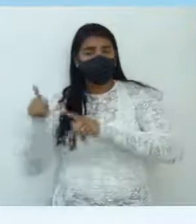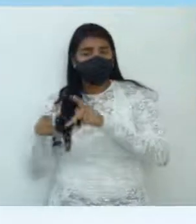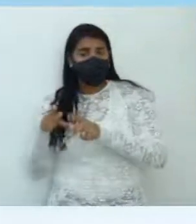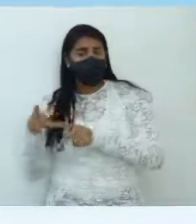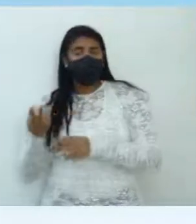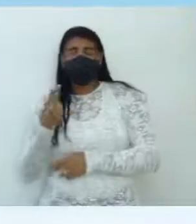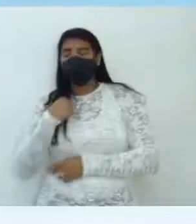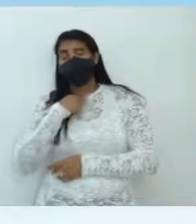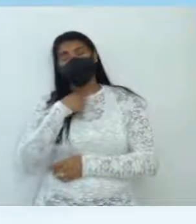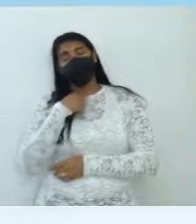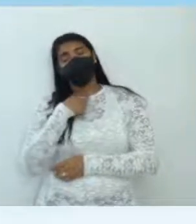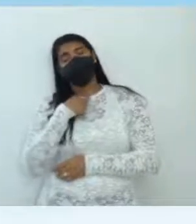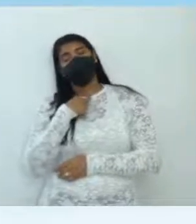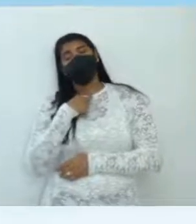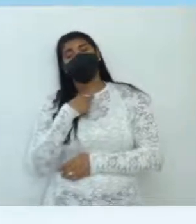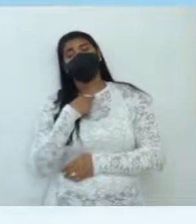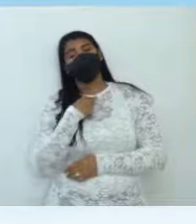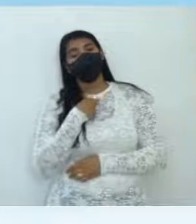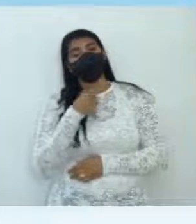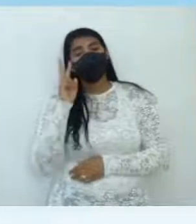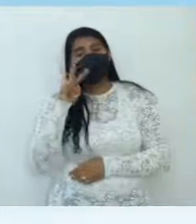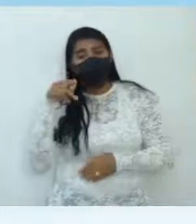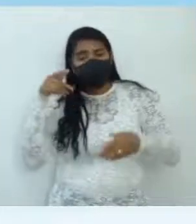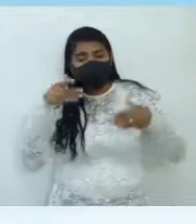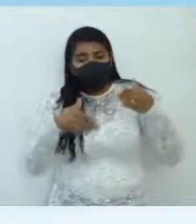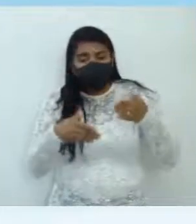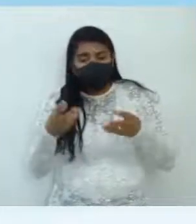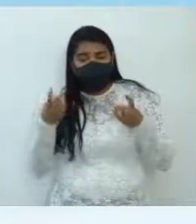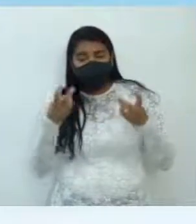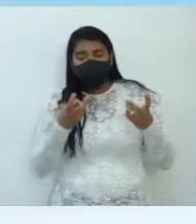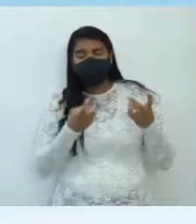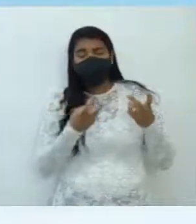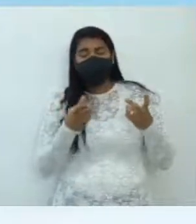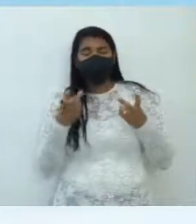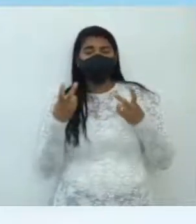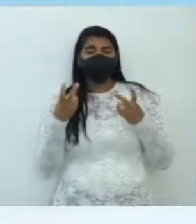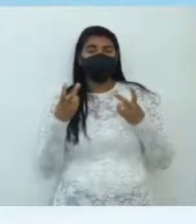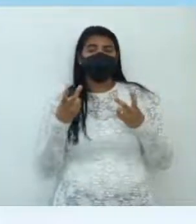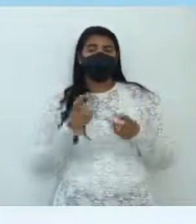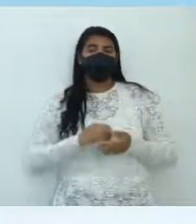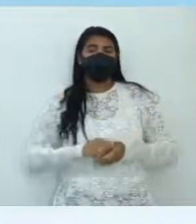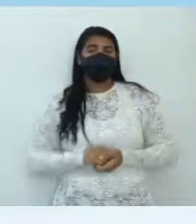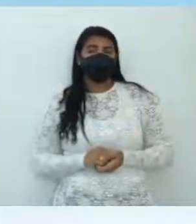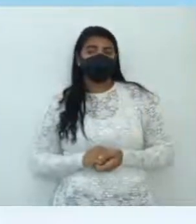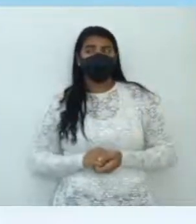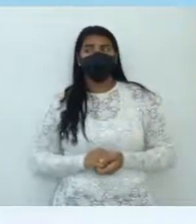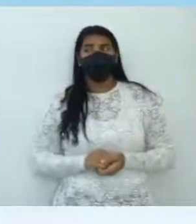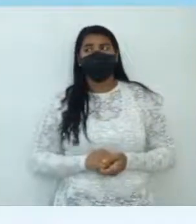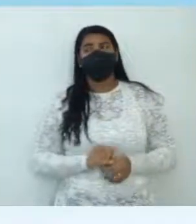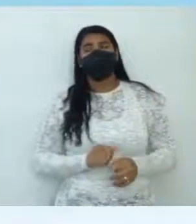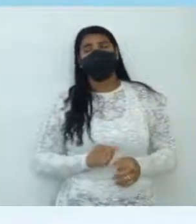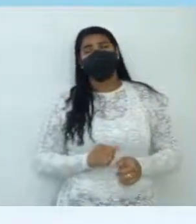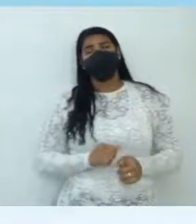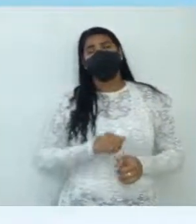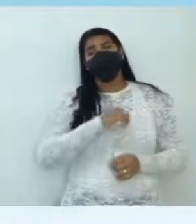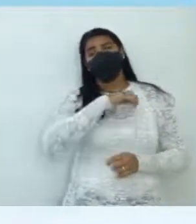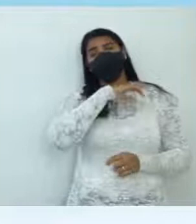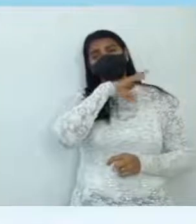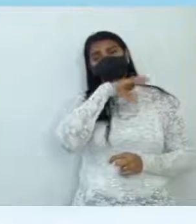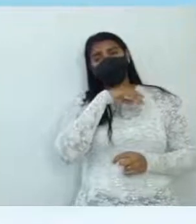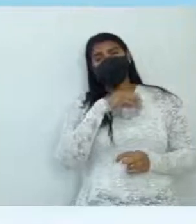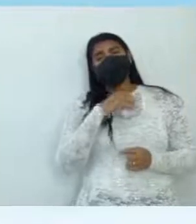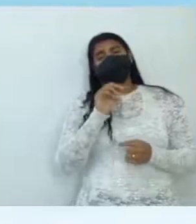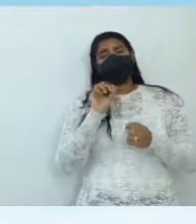não possa enxergar ou perceber o quanto mal está sendo